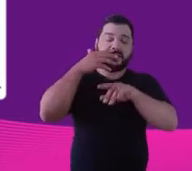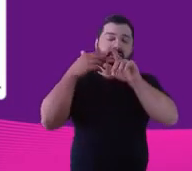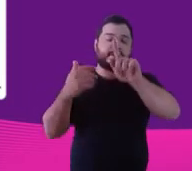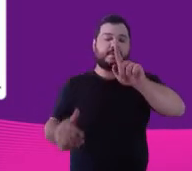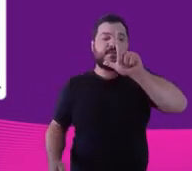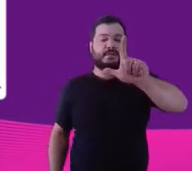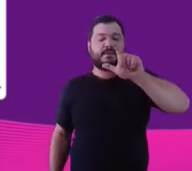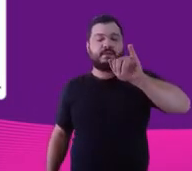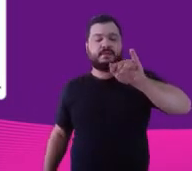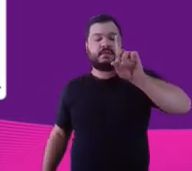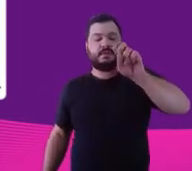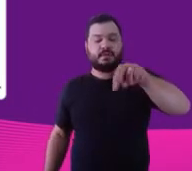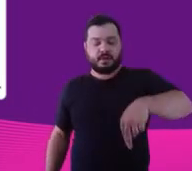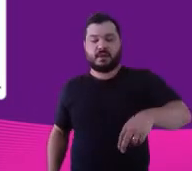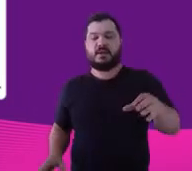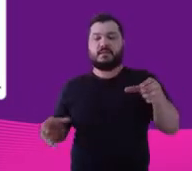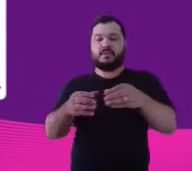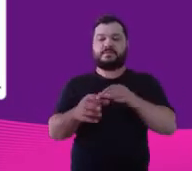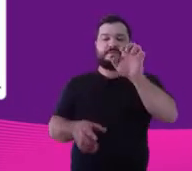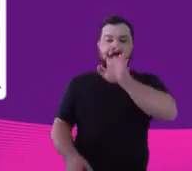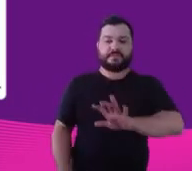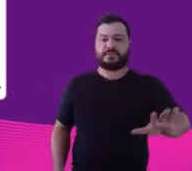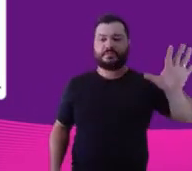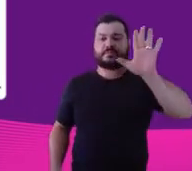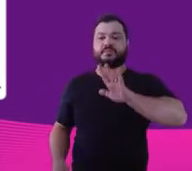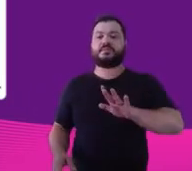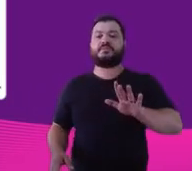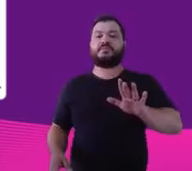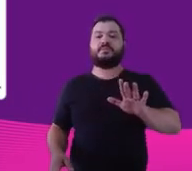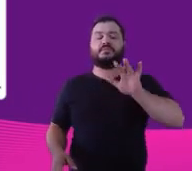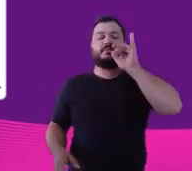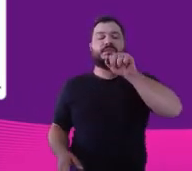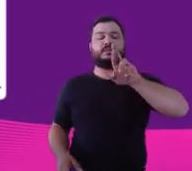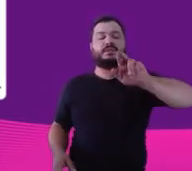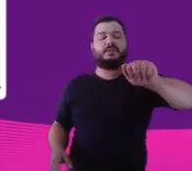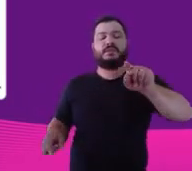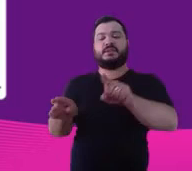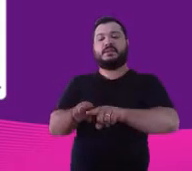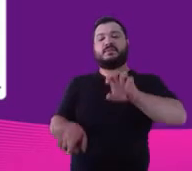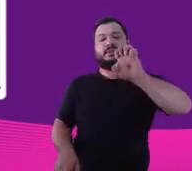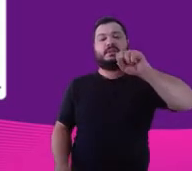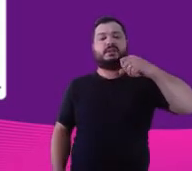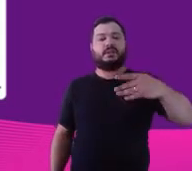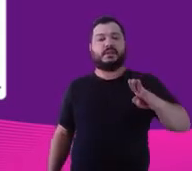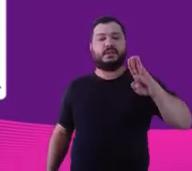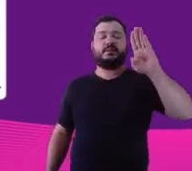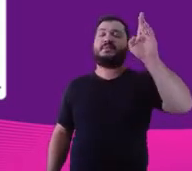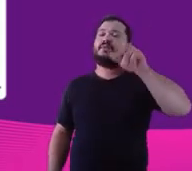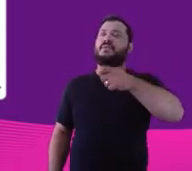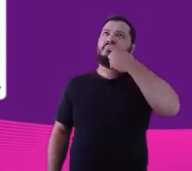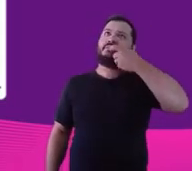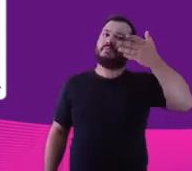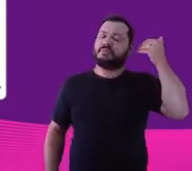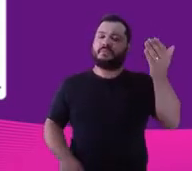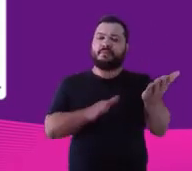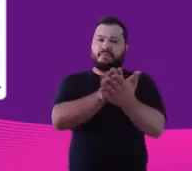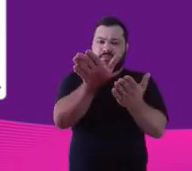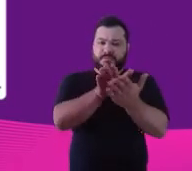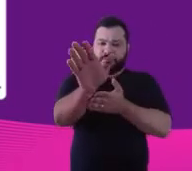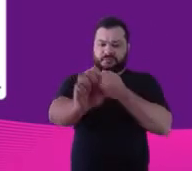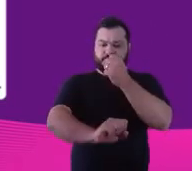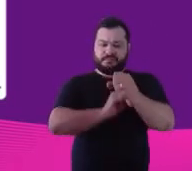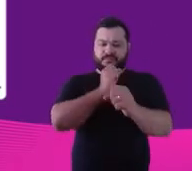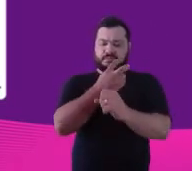Lendário do grupo europeu tanto do grupo do errar quanto da esb esse galho do ano que foi recentemente publicado agora em